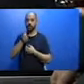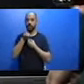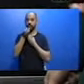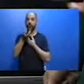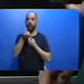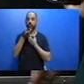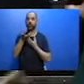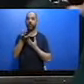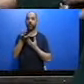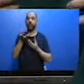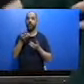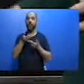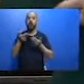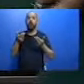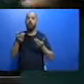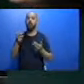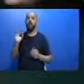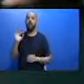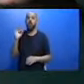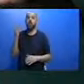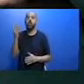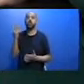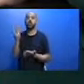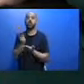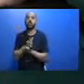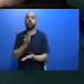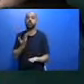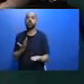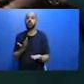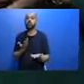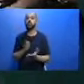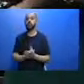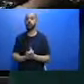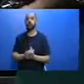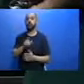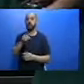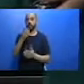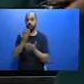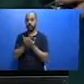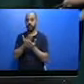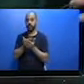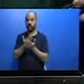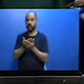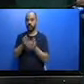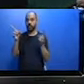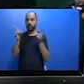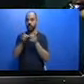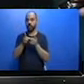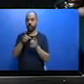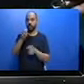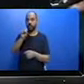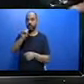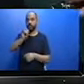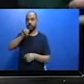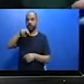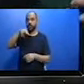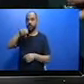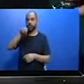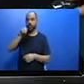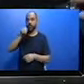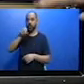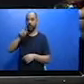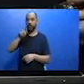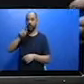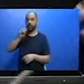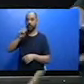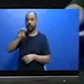aconteceu vocês estudaram também a sinopse é como um resumo de uma série de